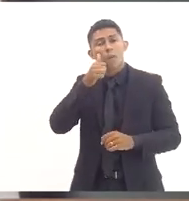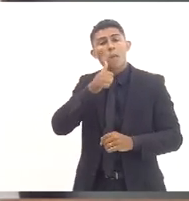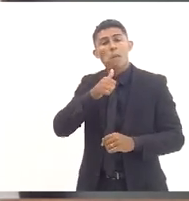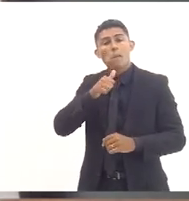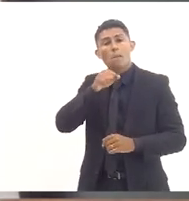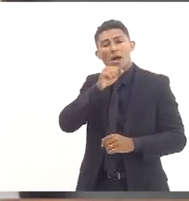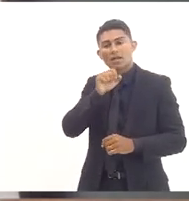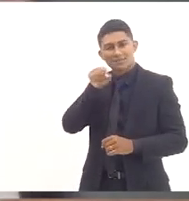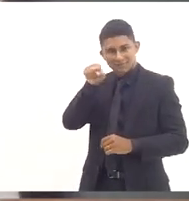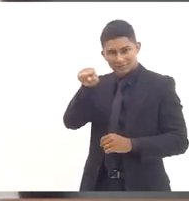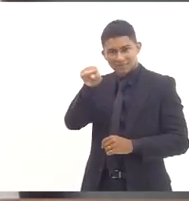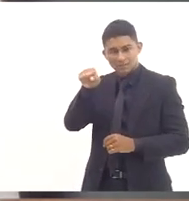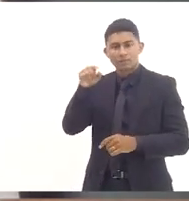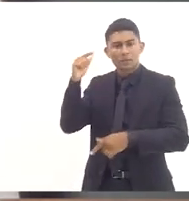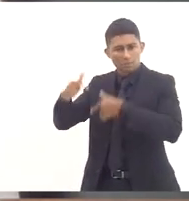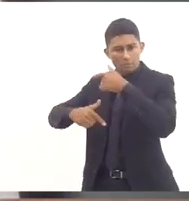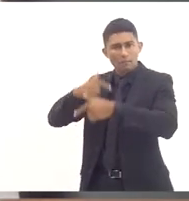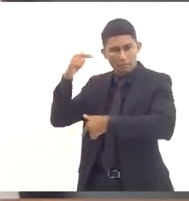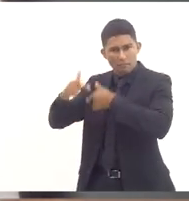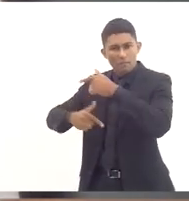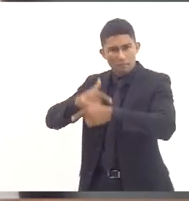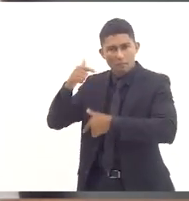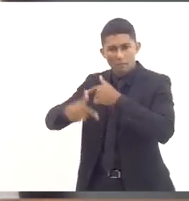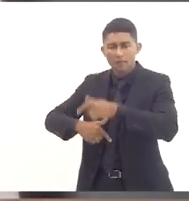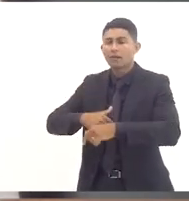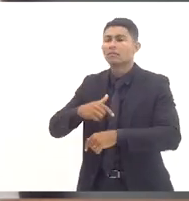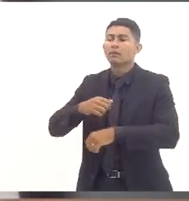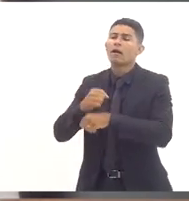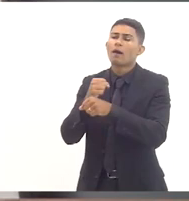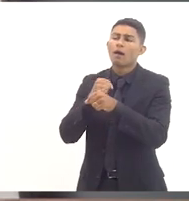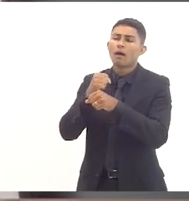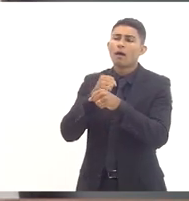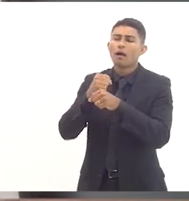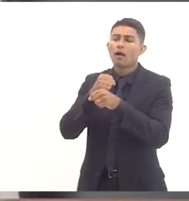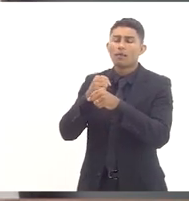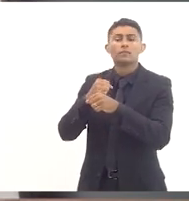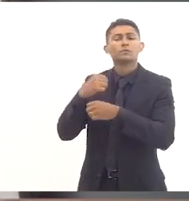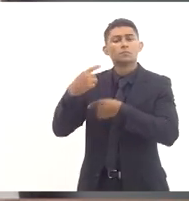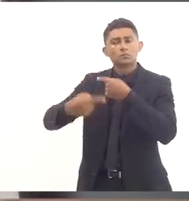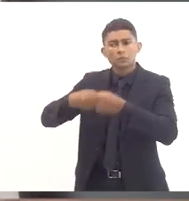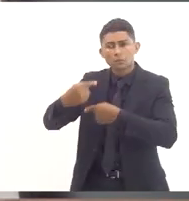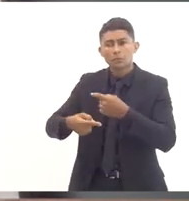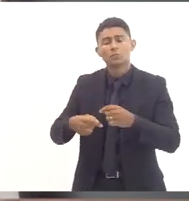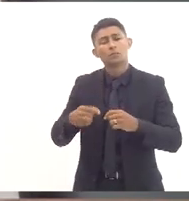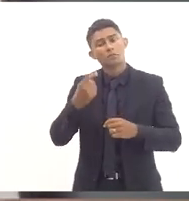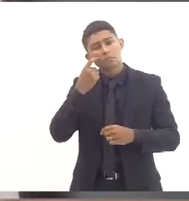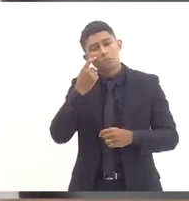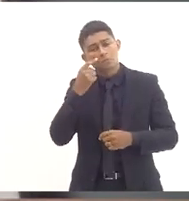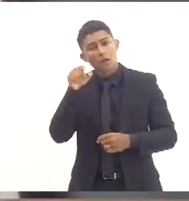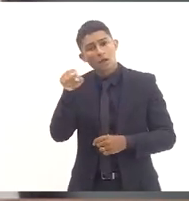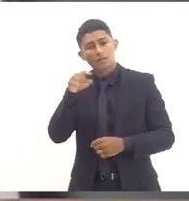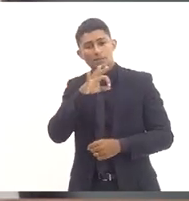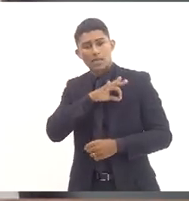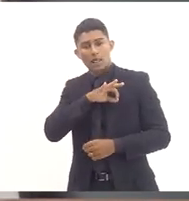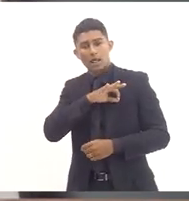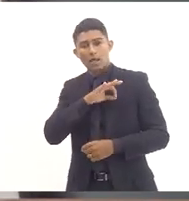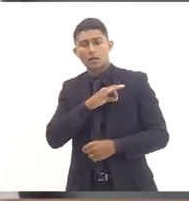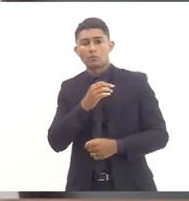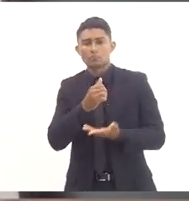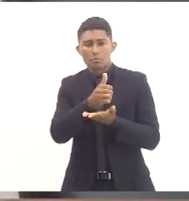aquela mãe tem né porque senão quebra também a Previdência Mas pela que ela tenha pelo menos um salário mínimo né